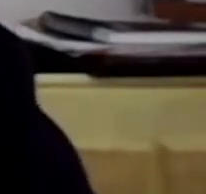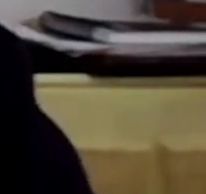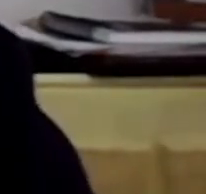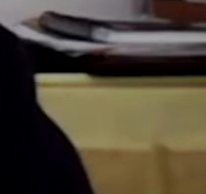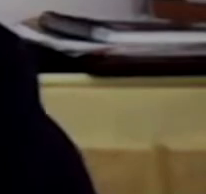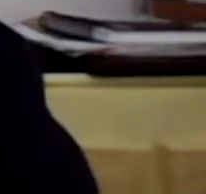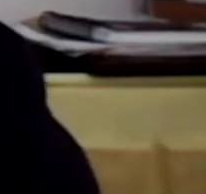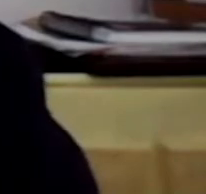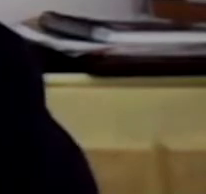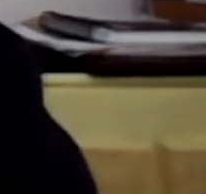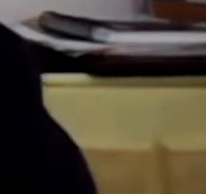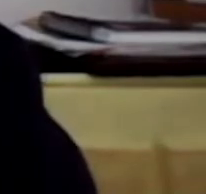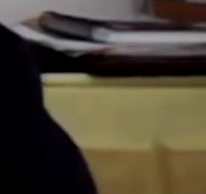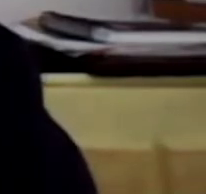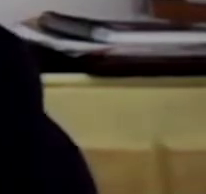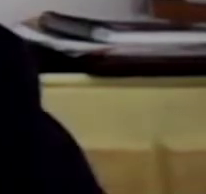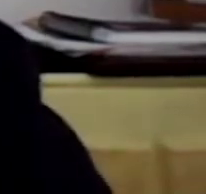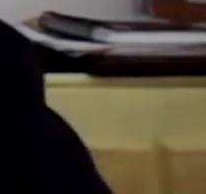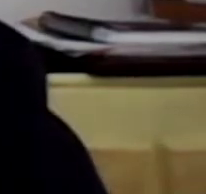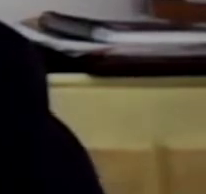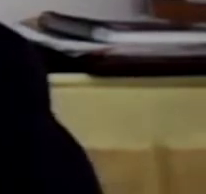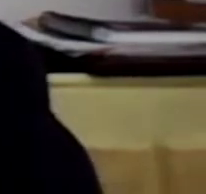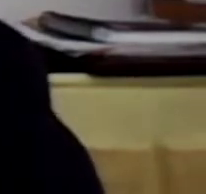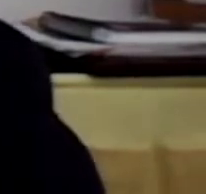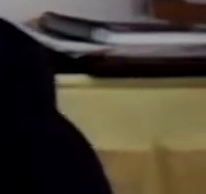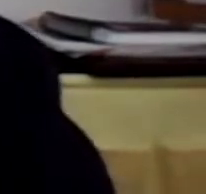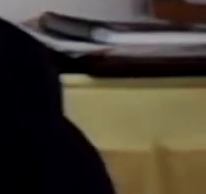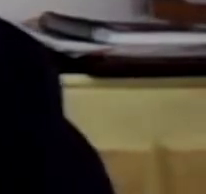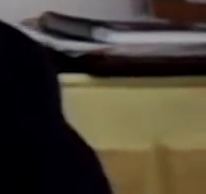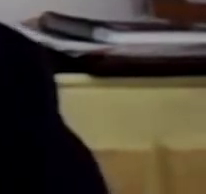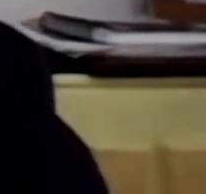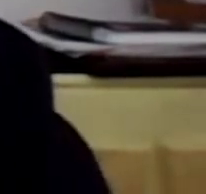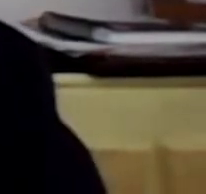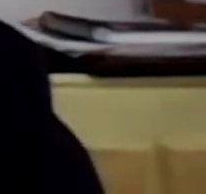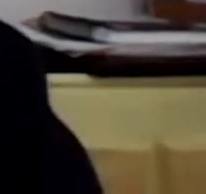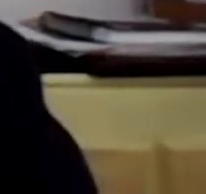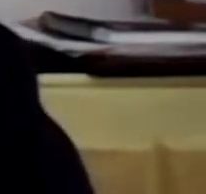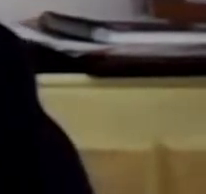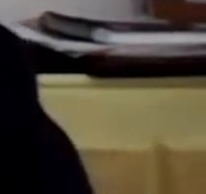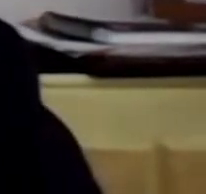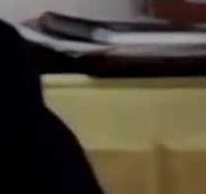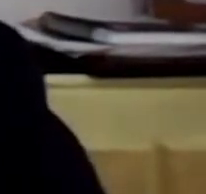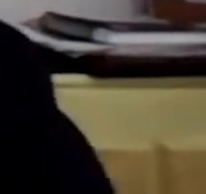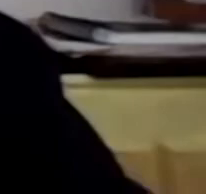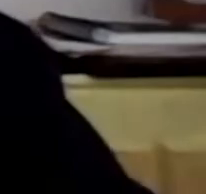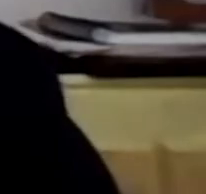nós estamos à disposição para fazer o debate e colaborar, tá certo? Obrigado, vereador Rossini.